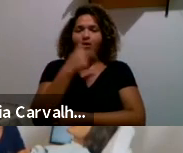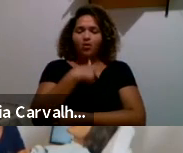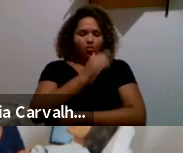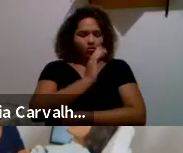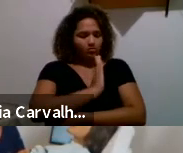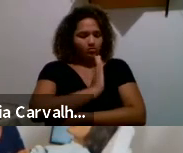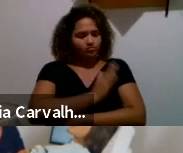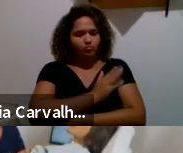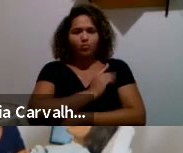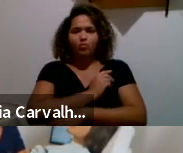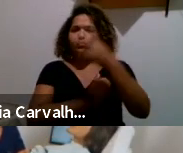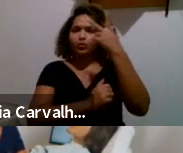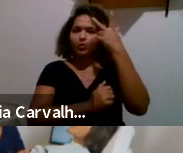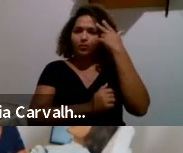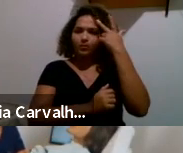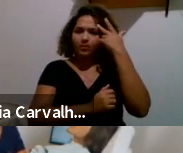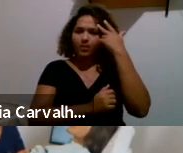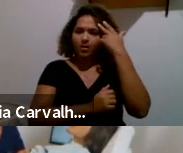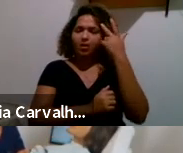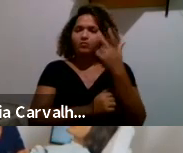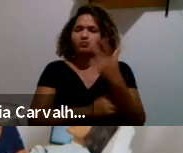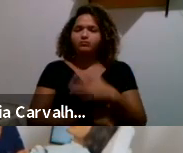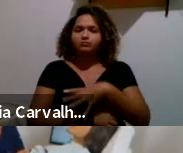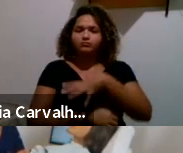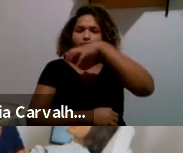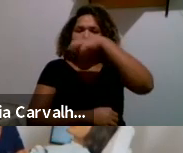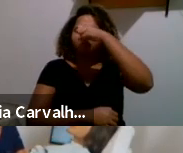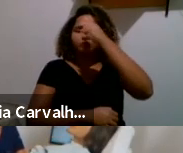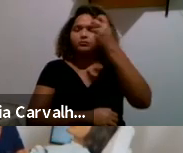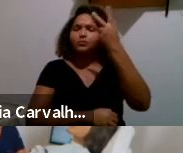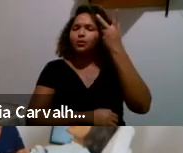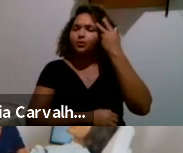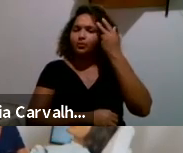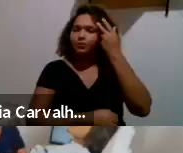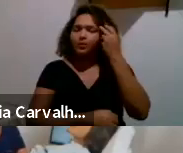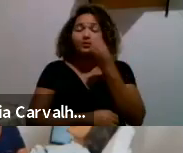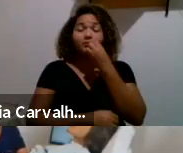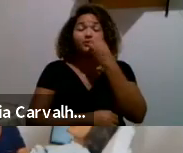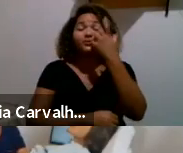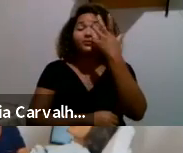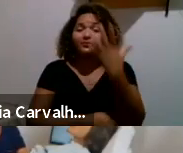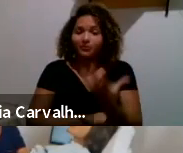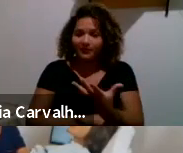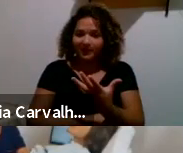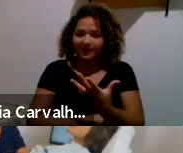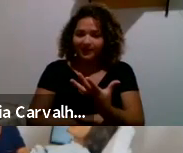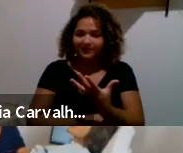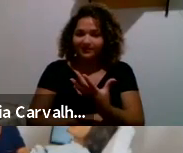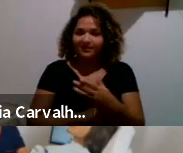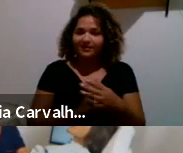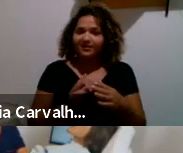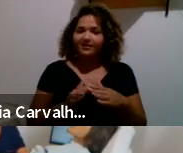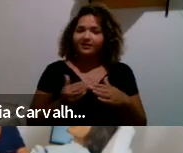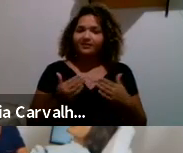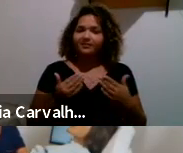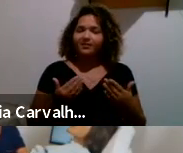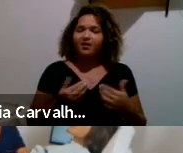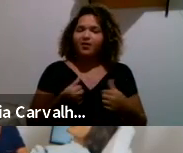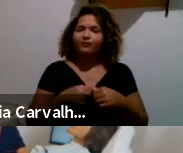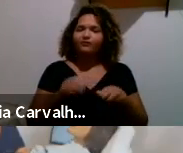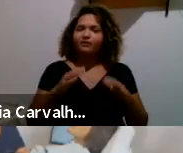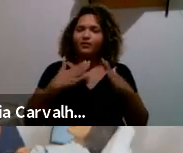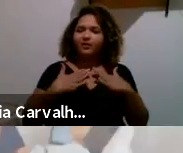a oxigenação do seu sangue também está ótima, está tudo bem, viu? Então, procura manter bem a sua calma. Respira.